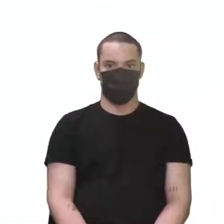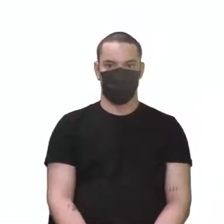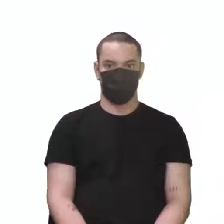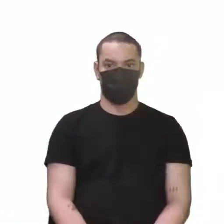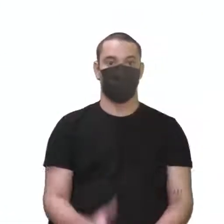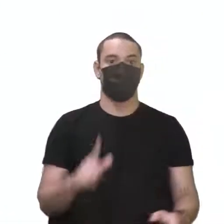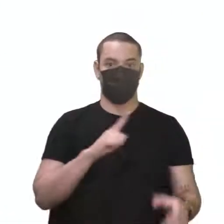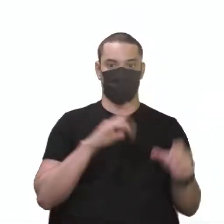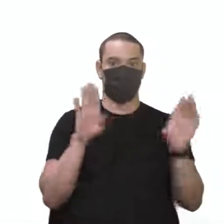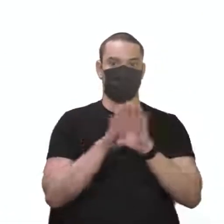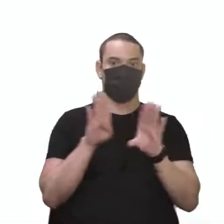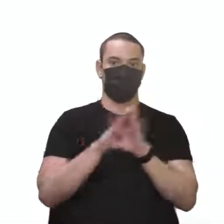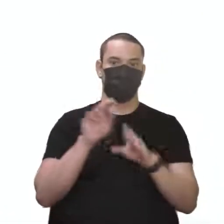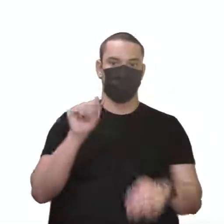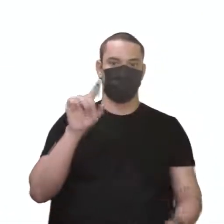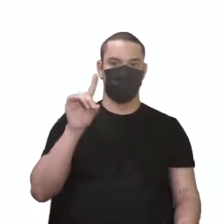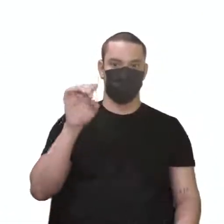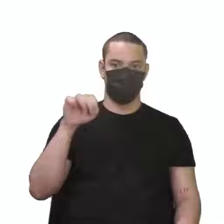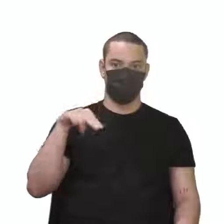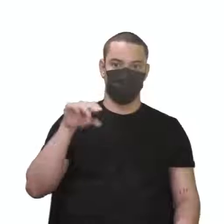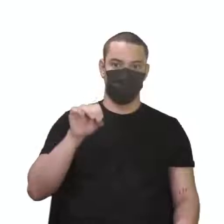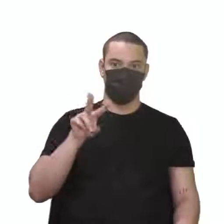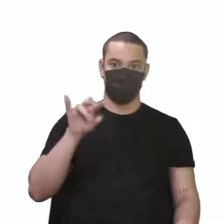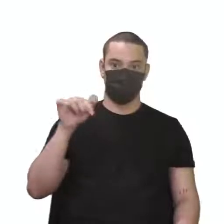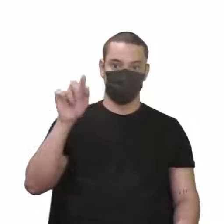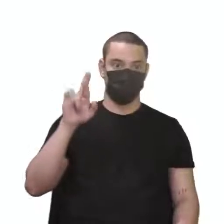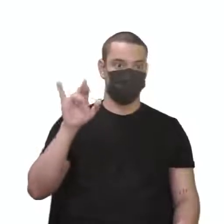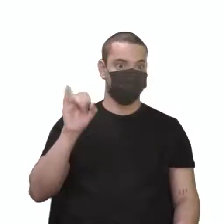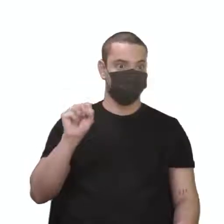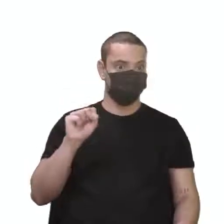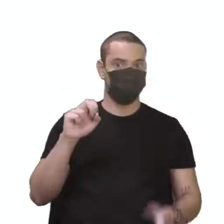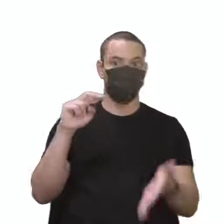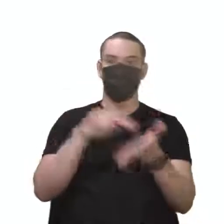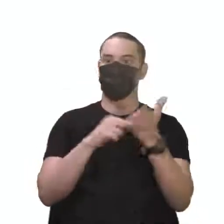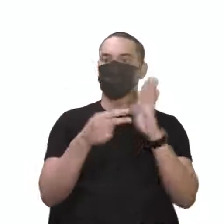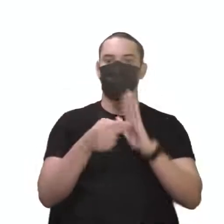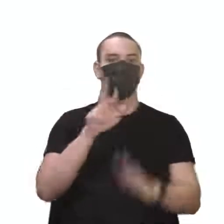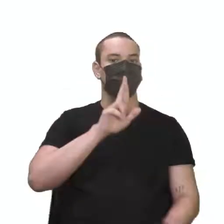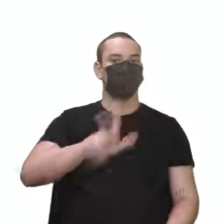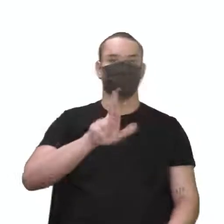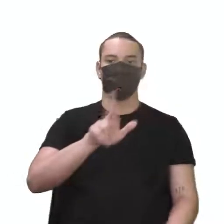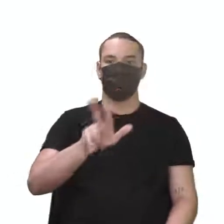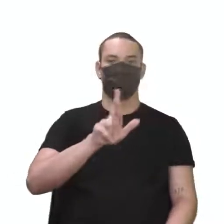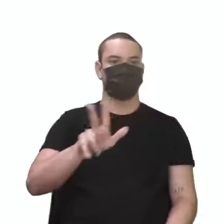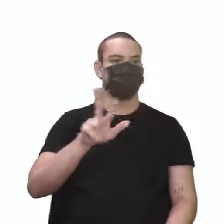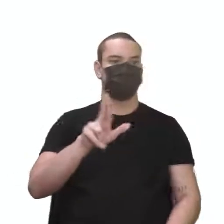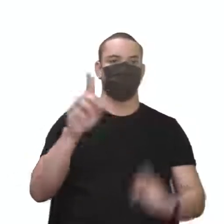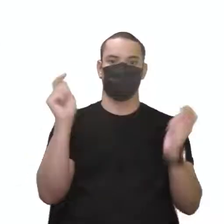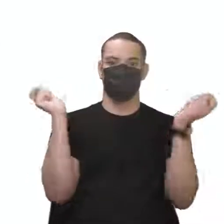Aí a gente também tem os adenovírus. Os adenovírus não são